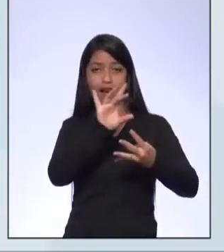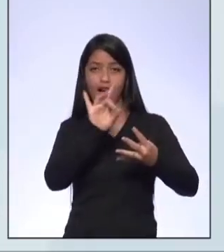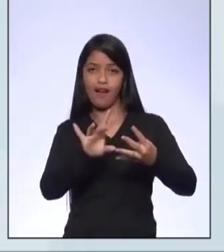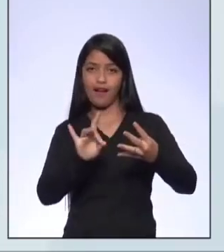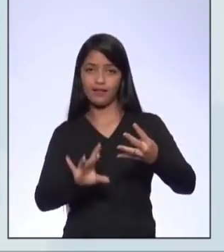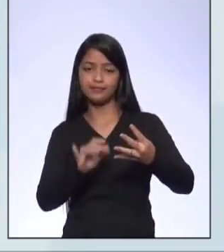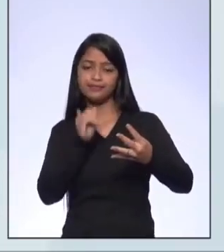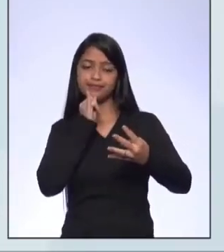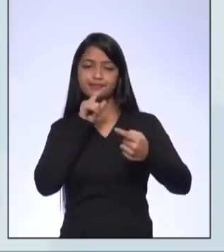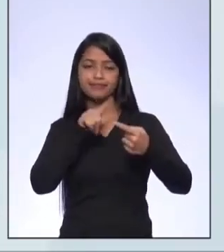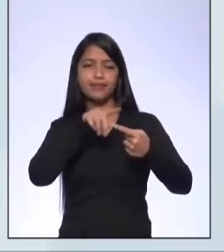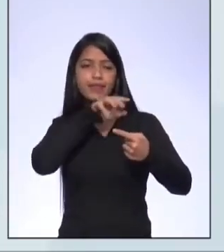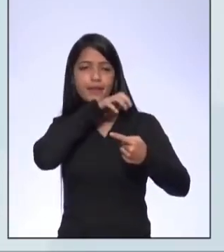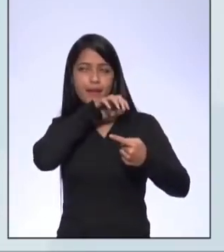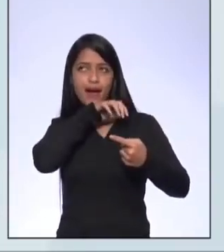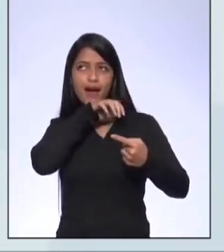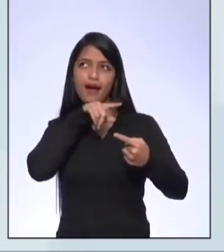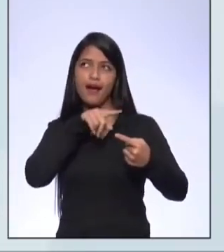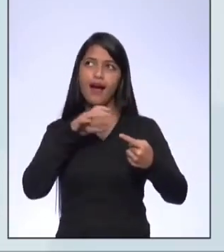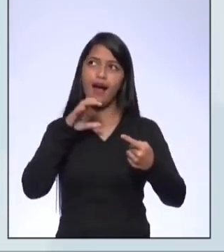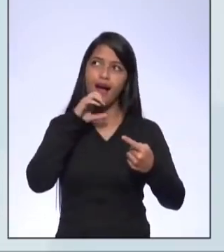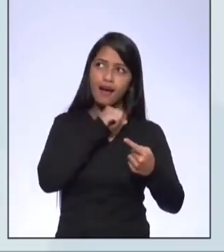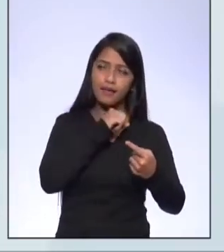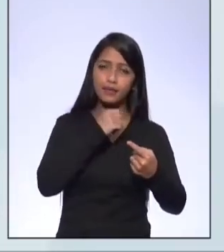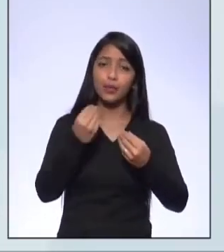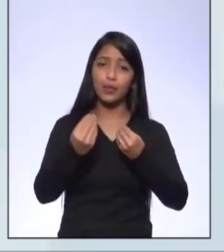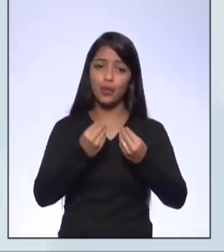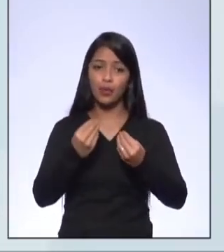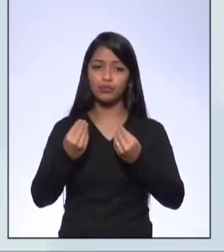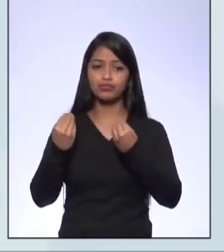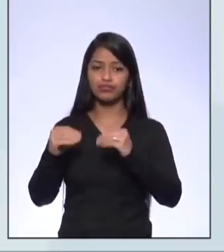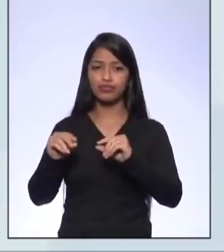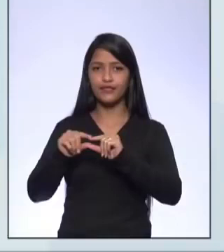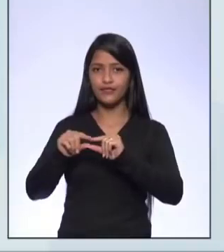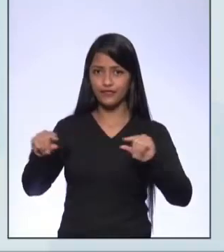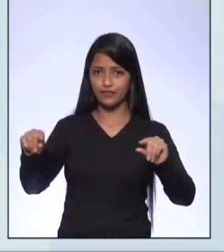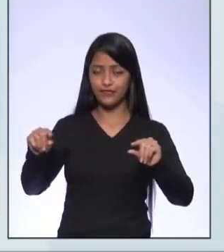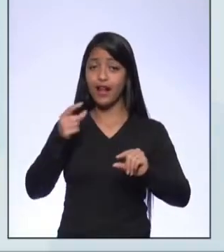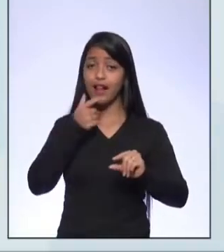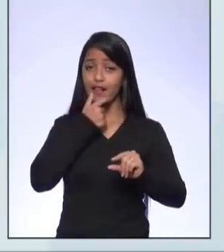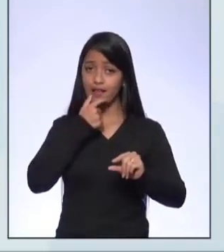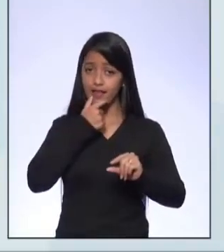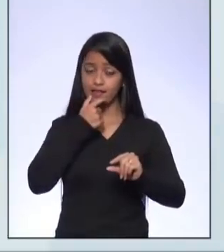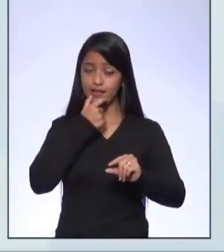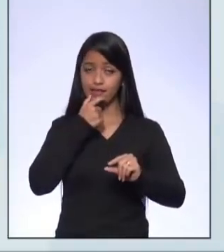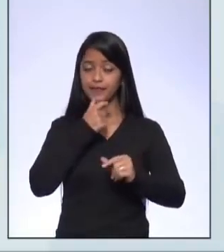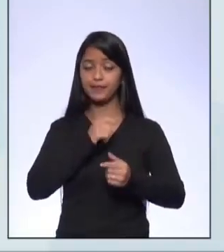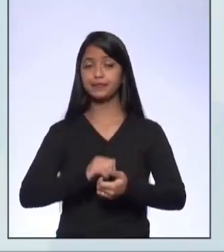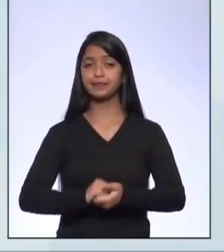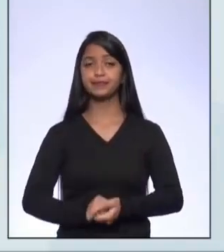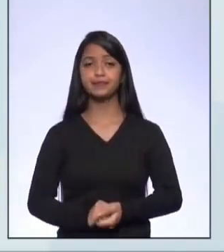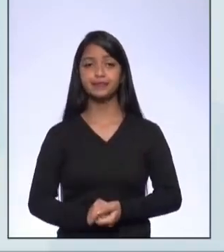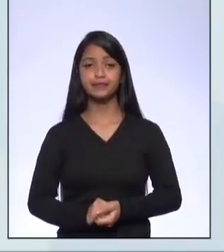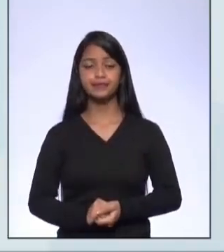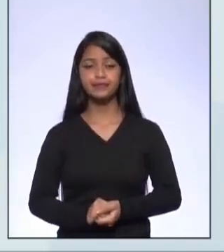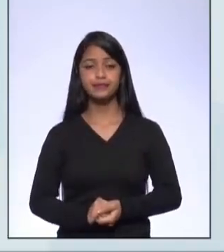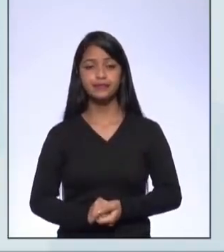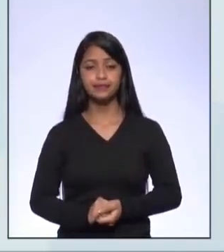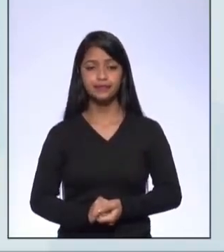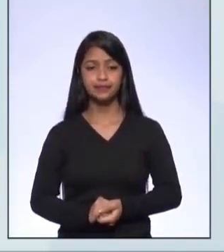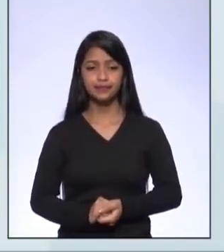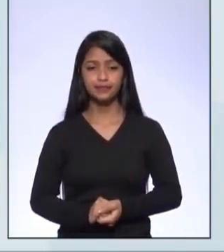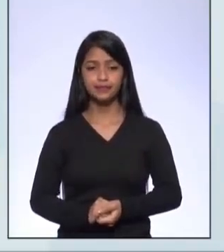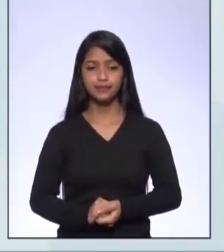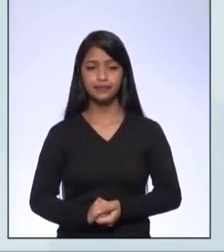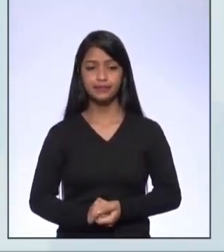quer falar que um animal aí é rápido, você vai falar The peregrine falcon is fast, por exemplo, né? Vamos ver se aparece aí na tela